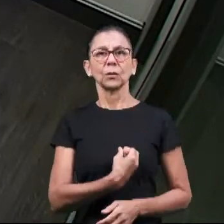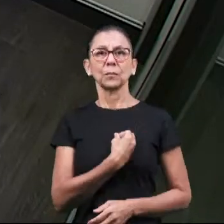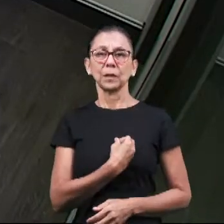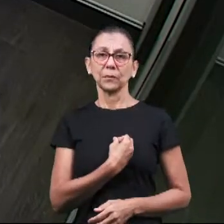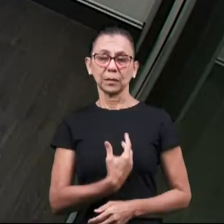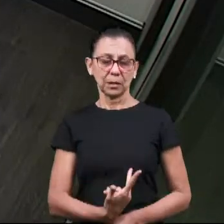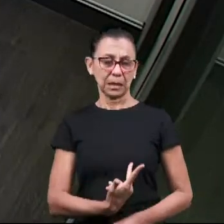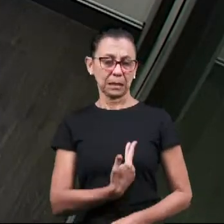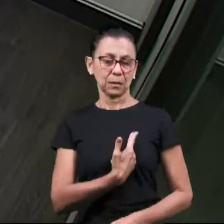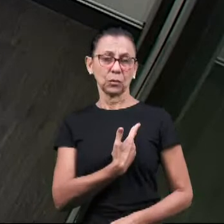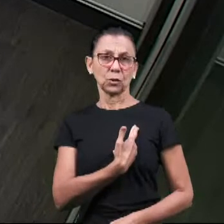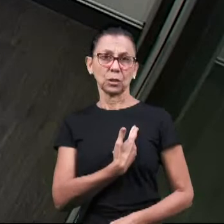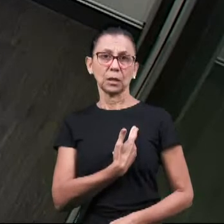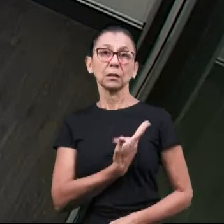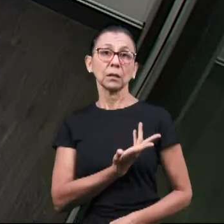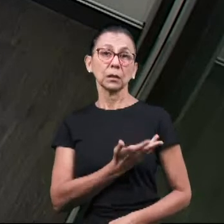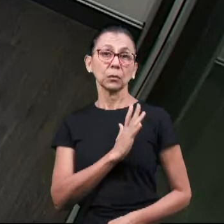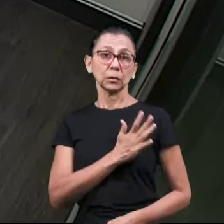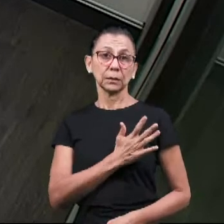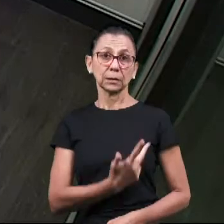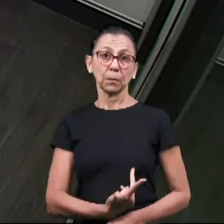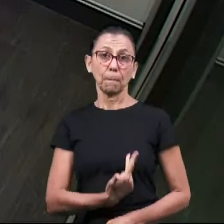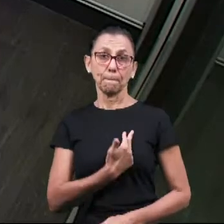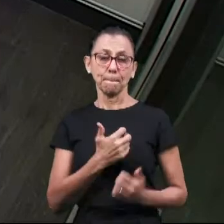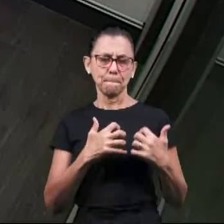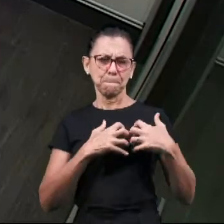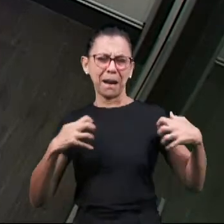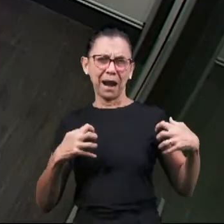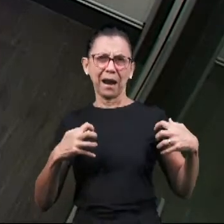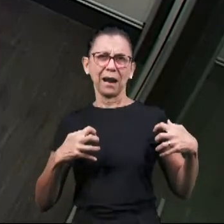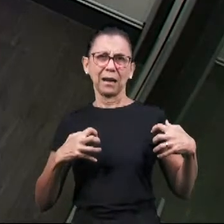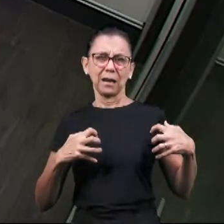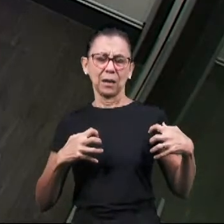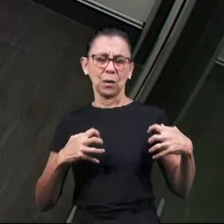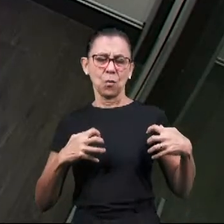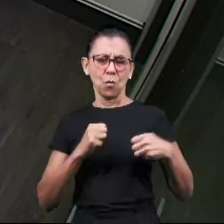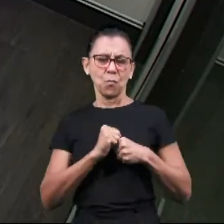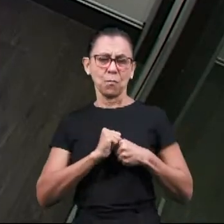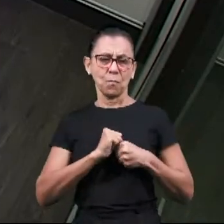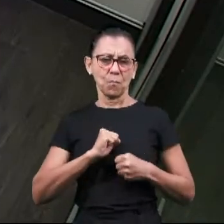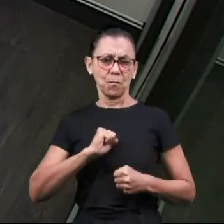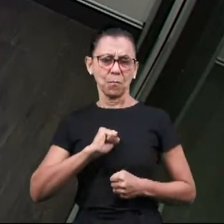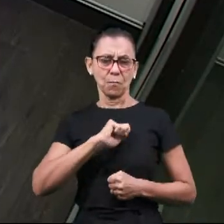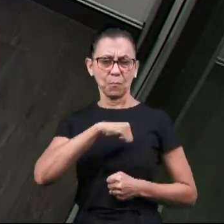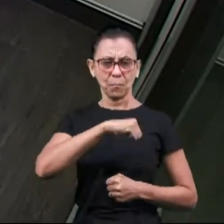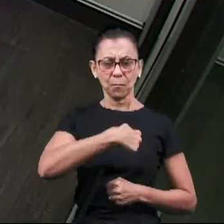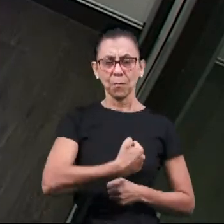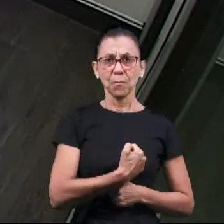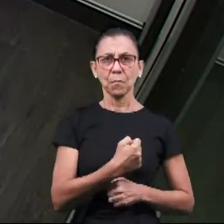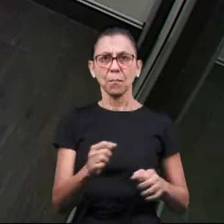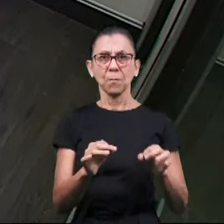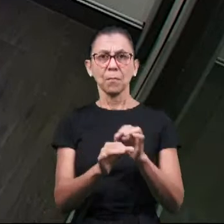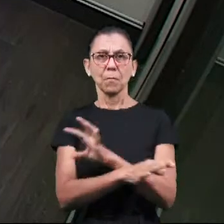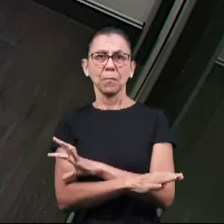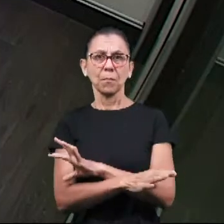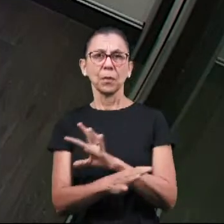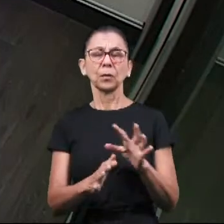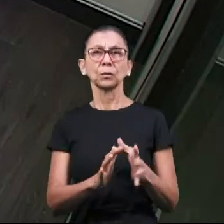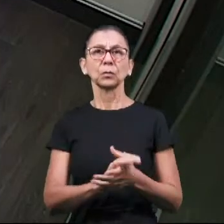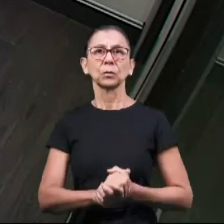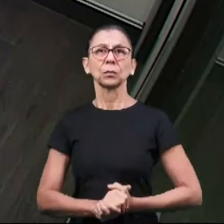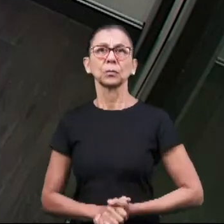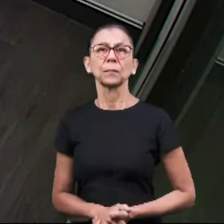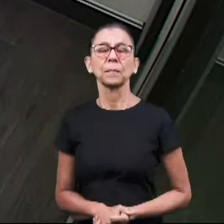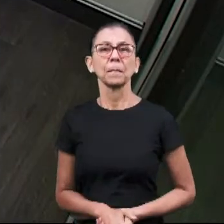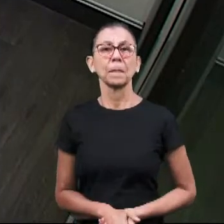que ia acontecer e a gente ficou atento na parte espiritual. Você imagina, eu já tinha feito o exame, eu já sabia que minha pressão a partir de 2 horas da manhã, ela